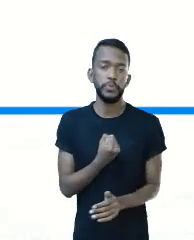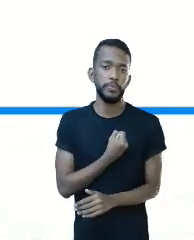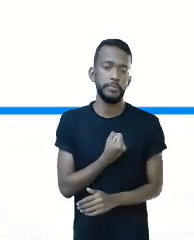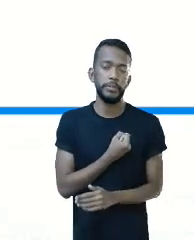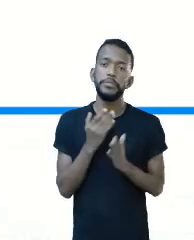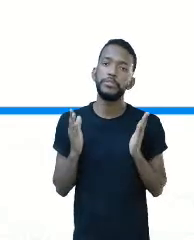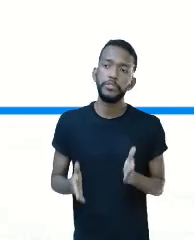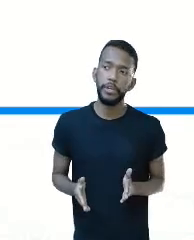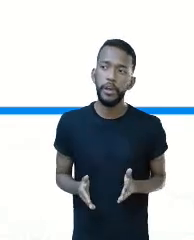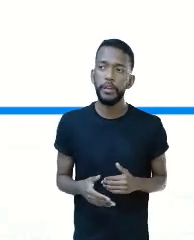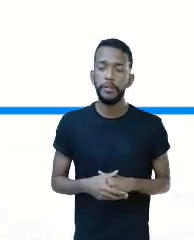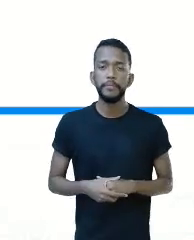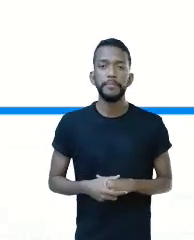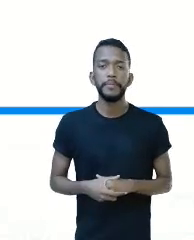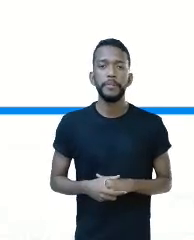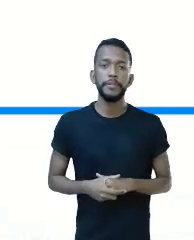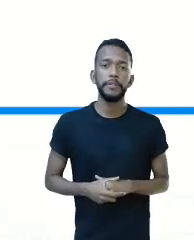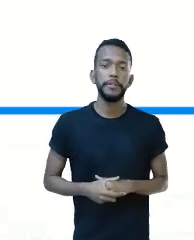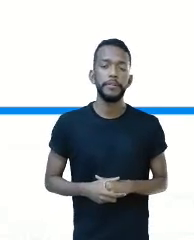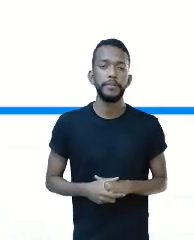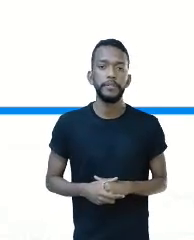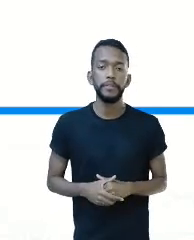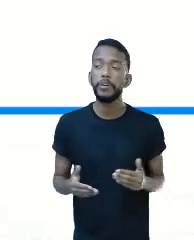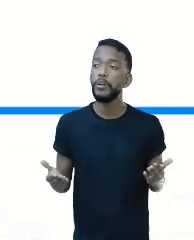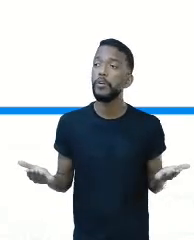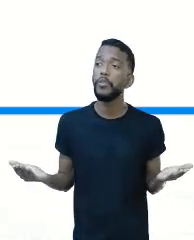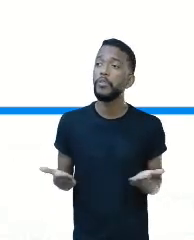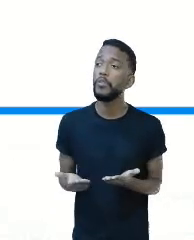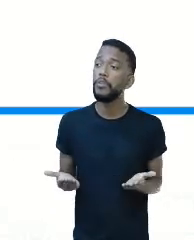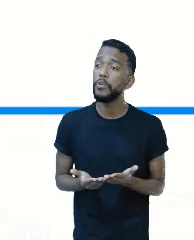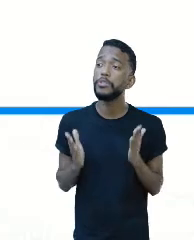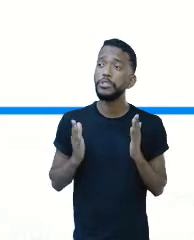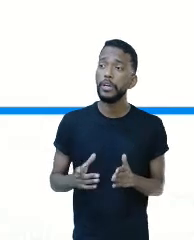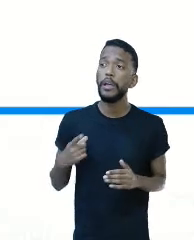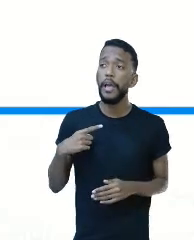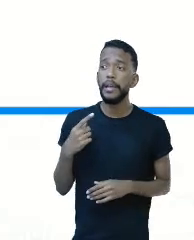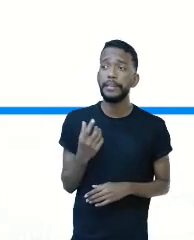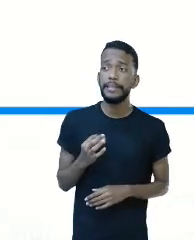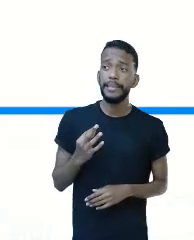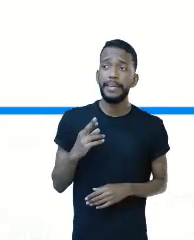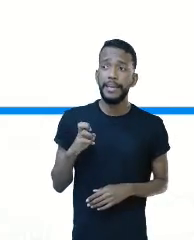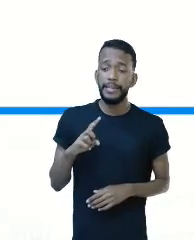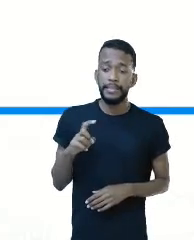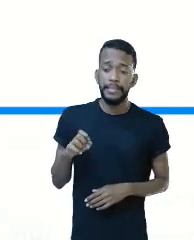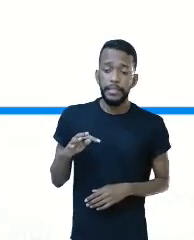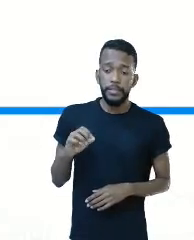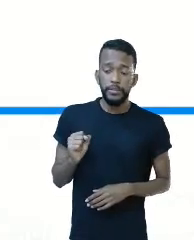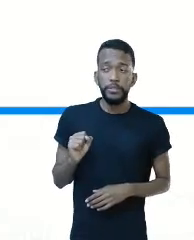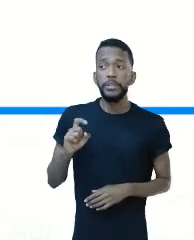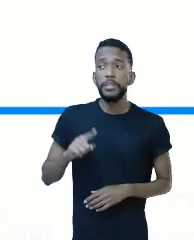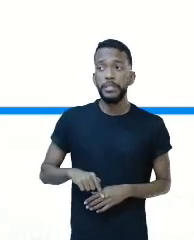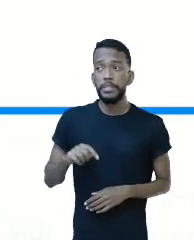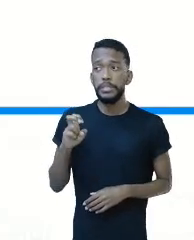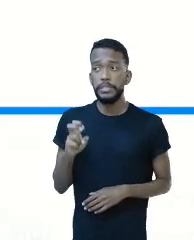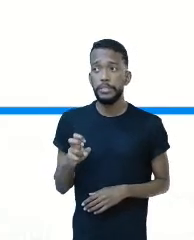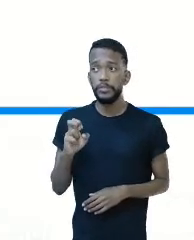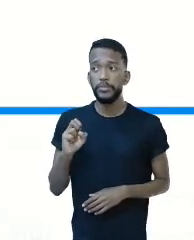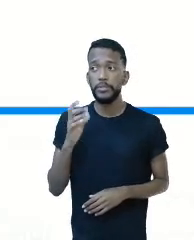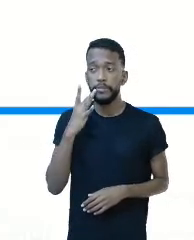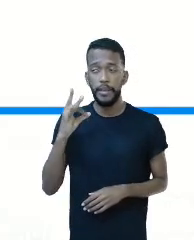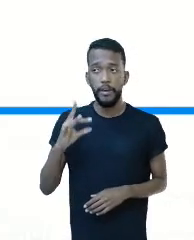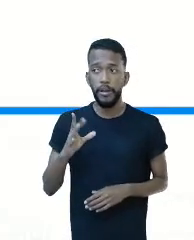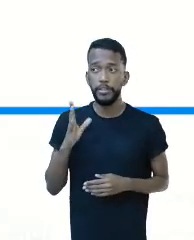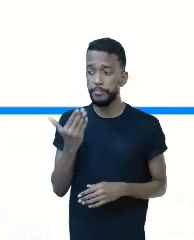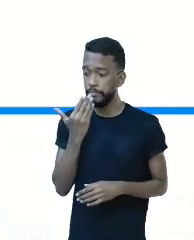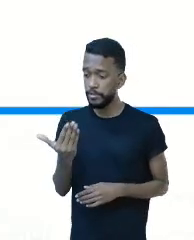com números essa quantidade. Hoje ela fez 305 salgados e pediu a ajuda